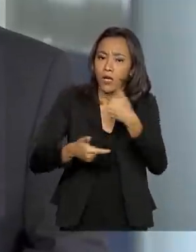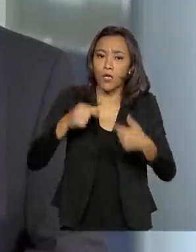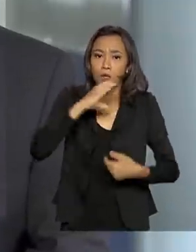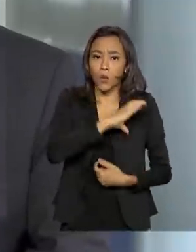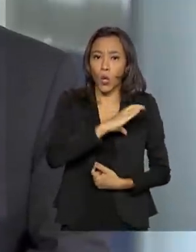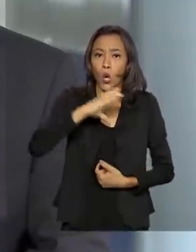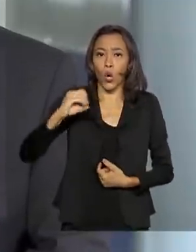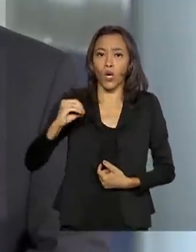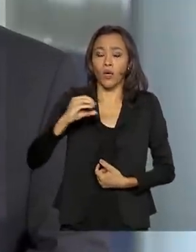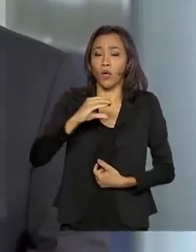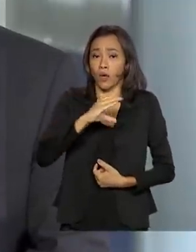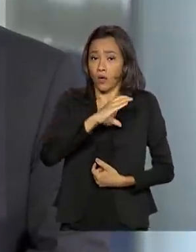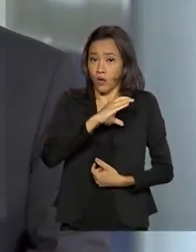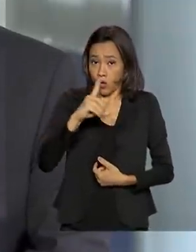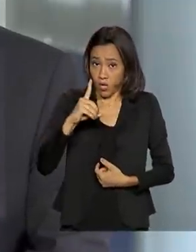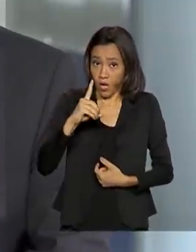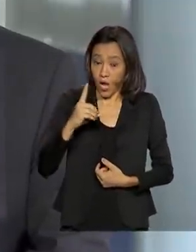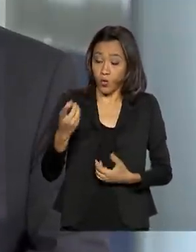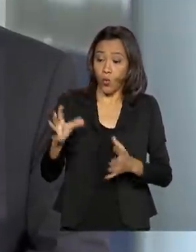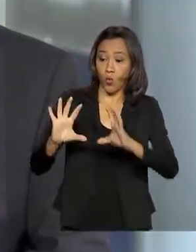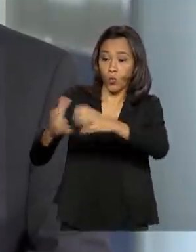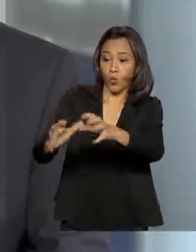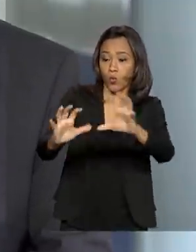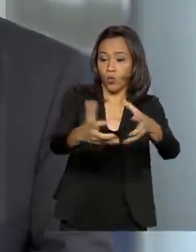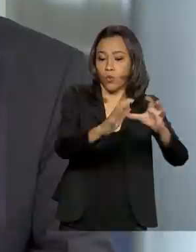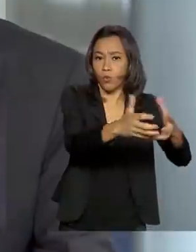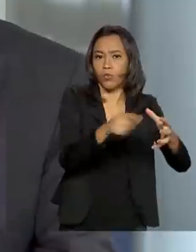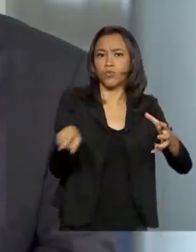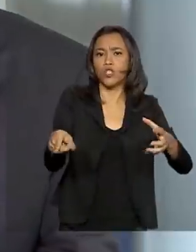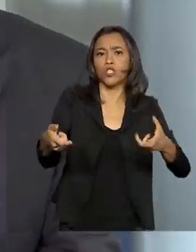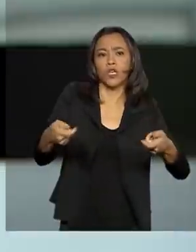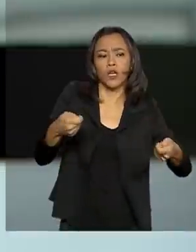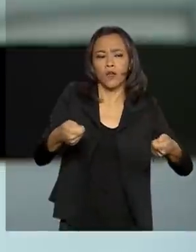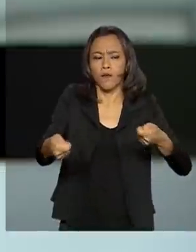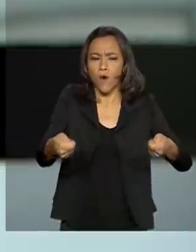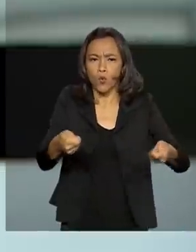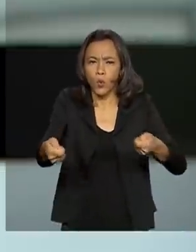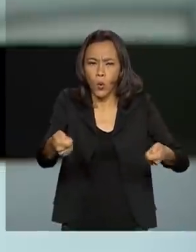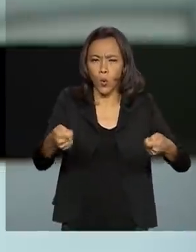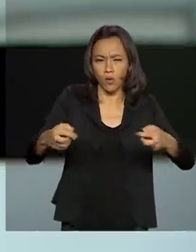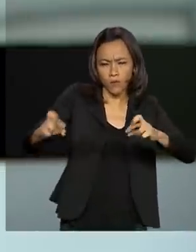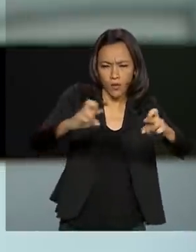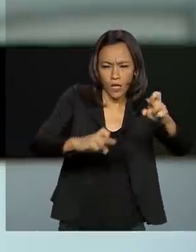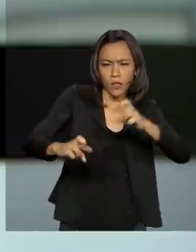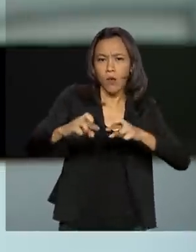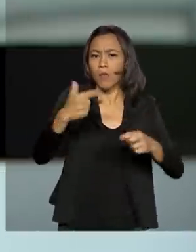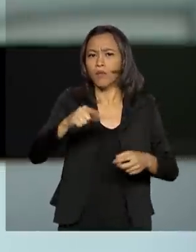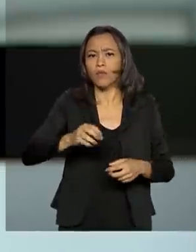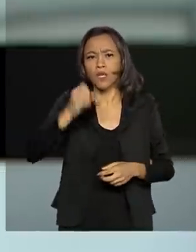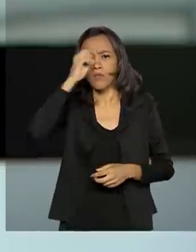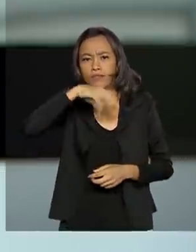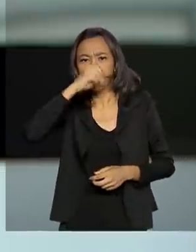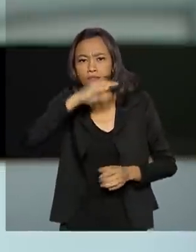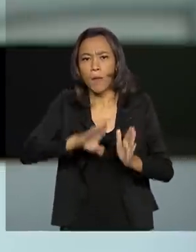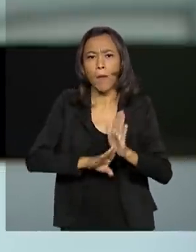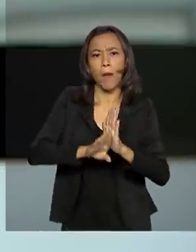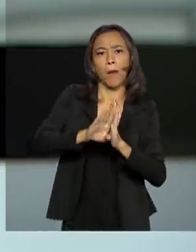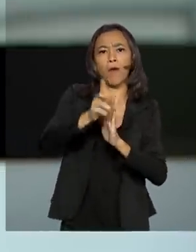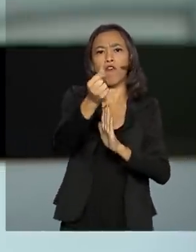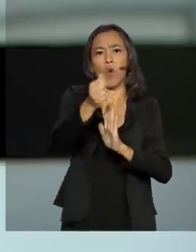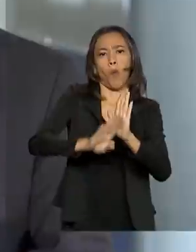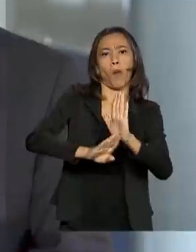com os órgãos de fiscalização e controle para que não haja abuso no preço do